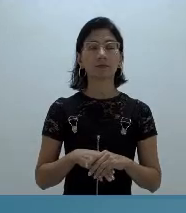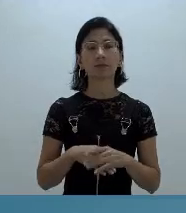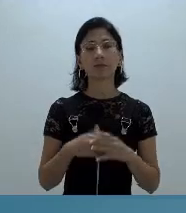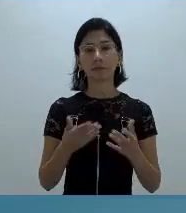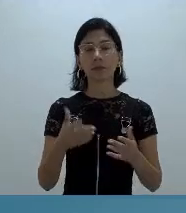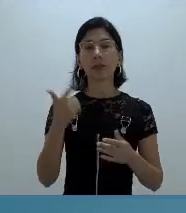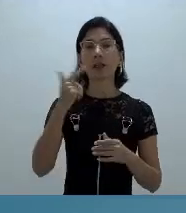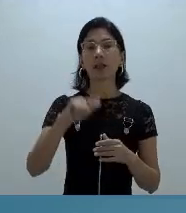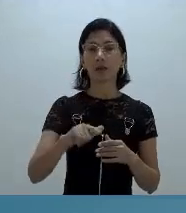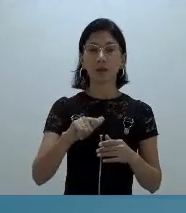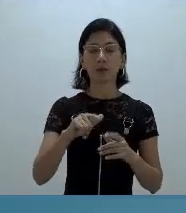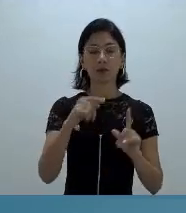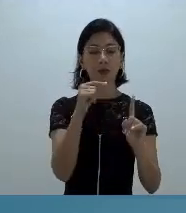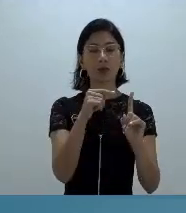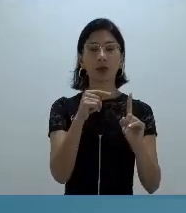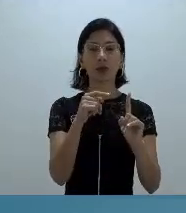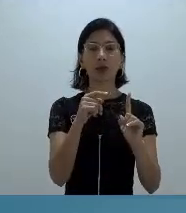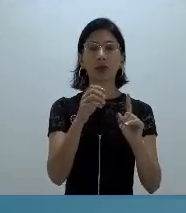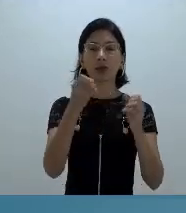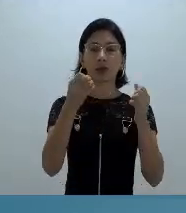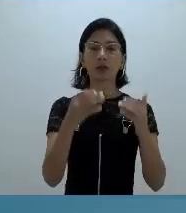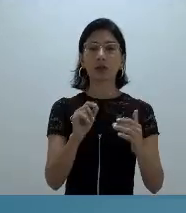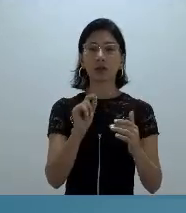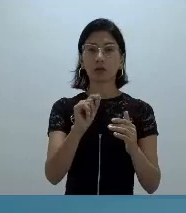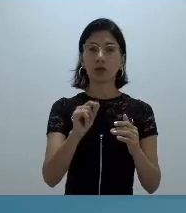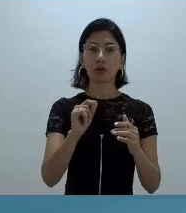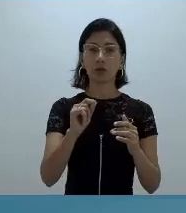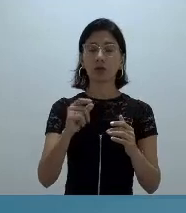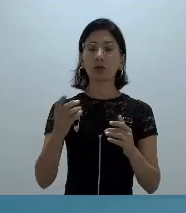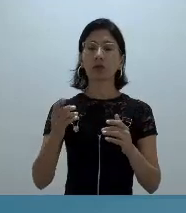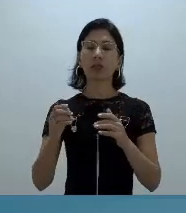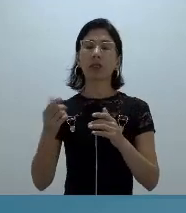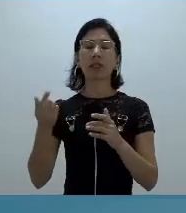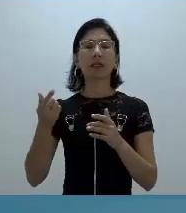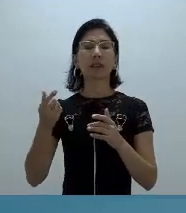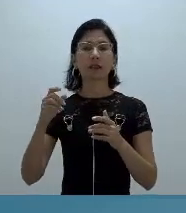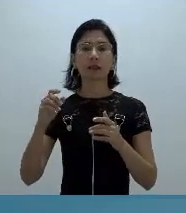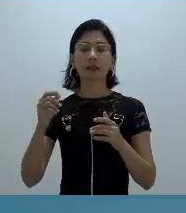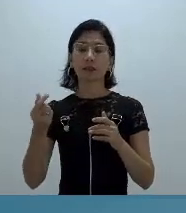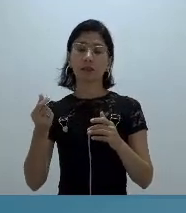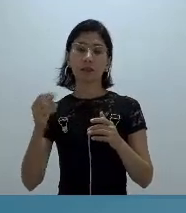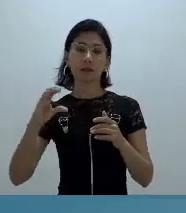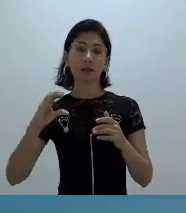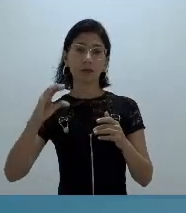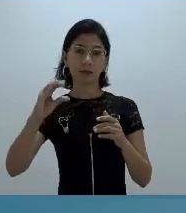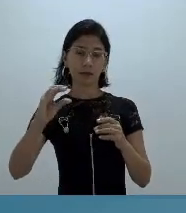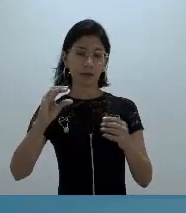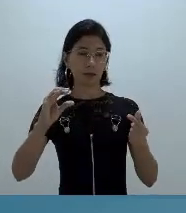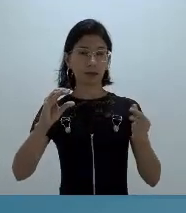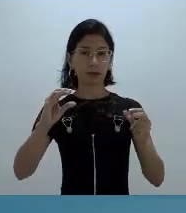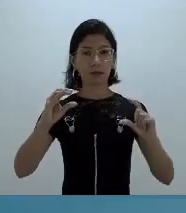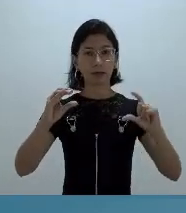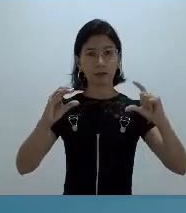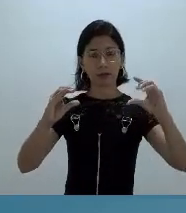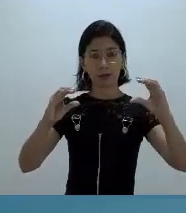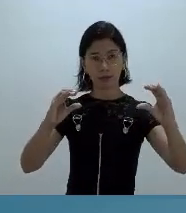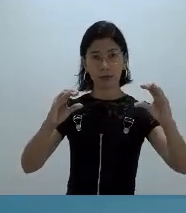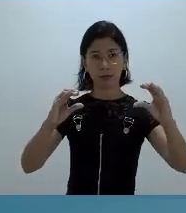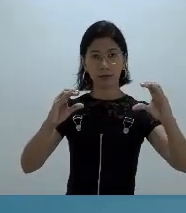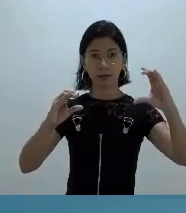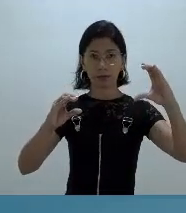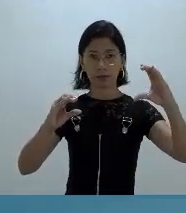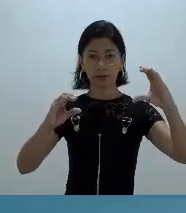corretos. Portanto, havia dúvida em relação ao valor da execução. Não há